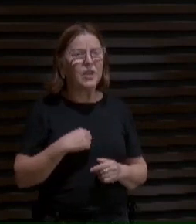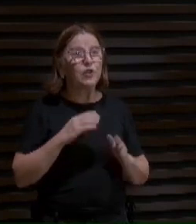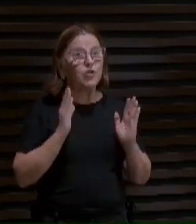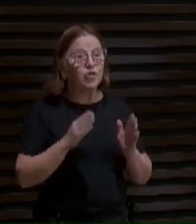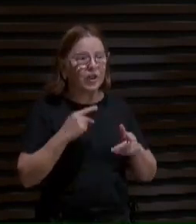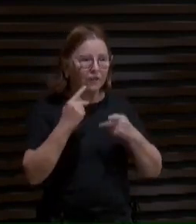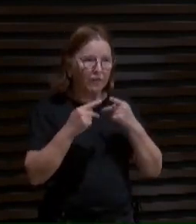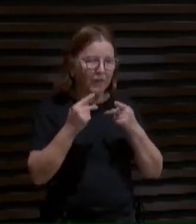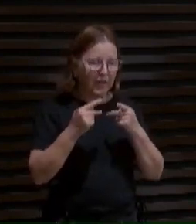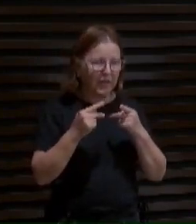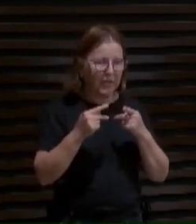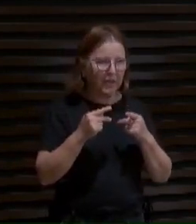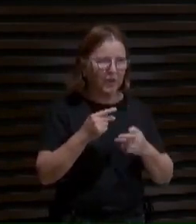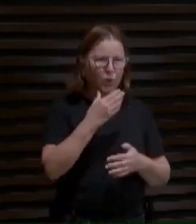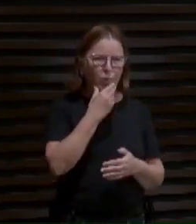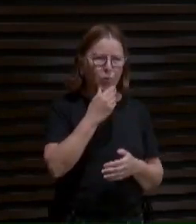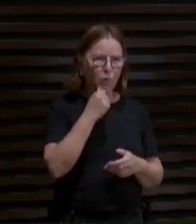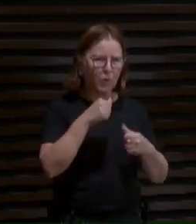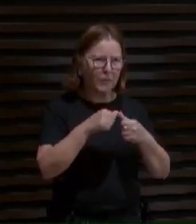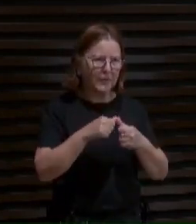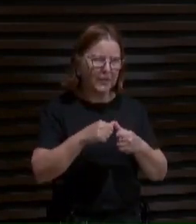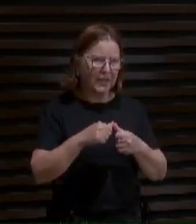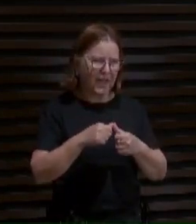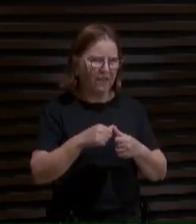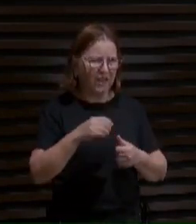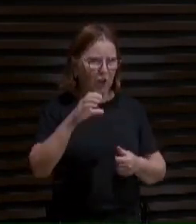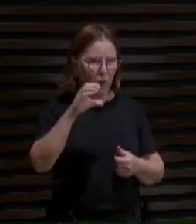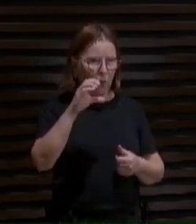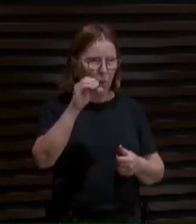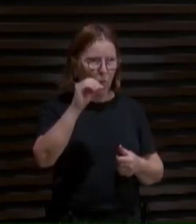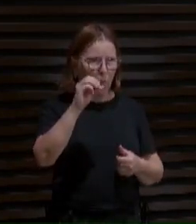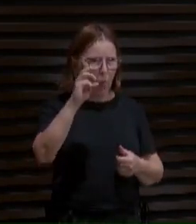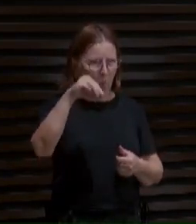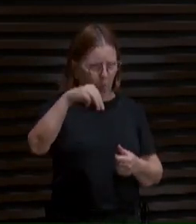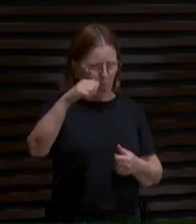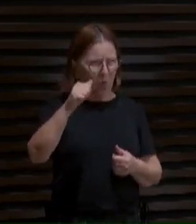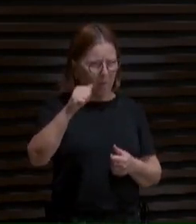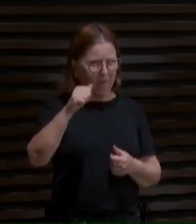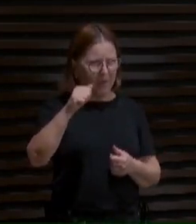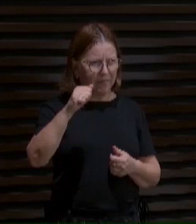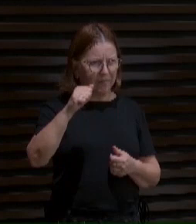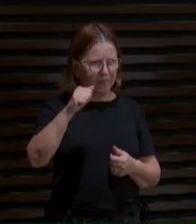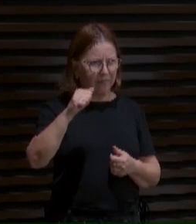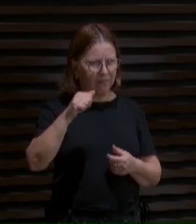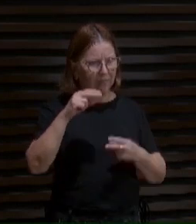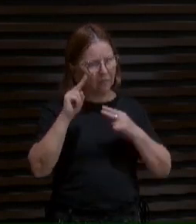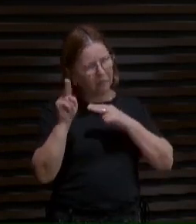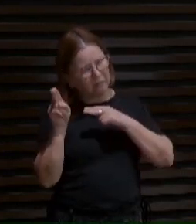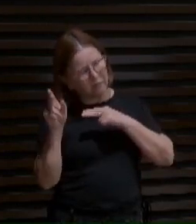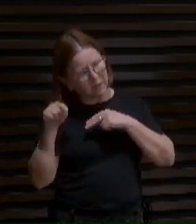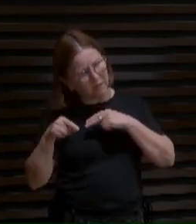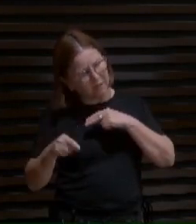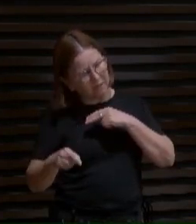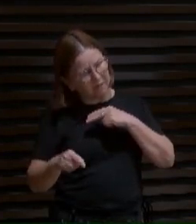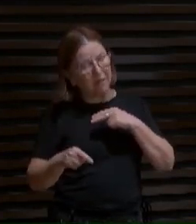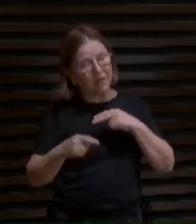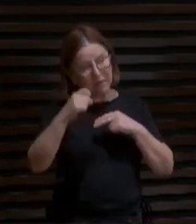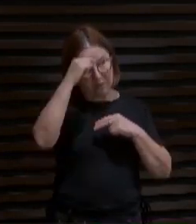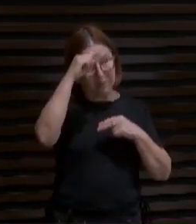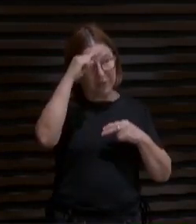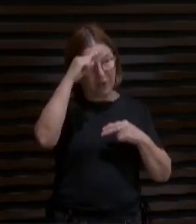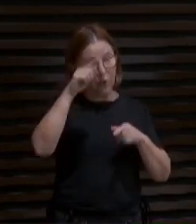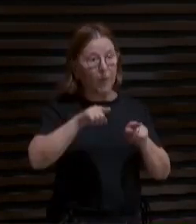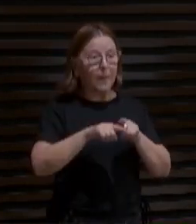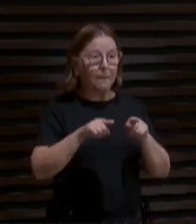coma e depois ele disse assim, eu ouvi o que o senhor falou lá no hospital evangélico. Eu digo, mas seu togo, como o senhor estava